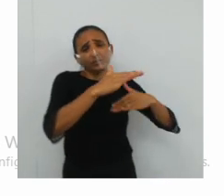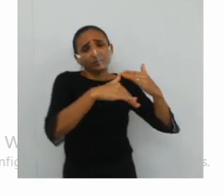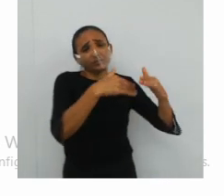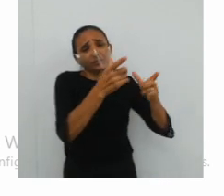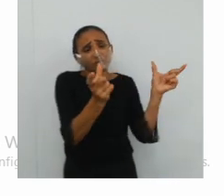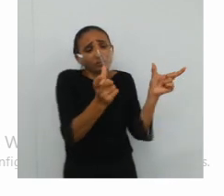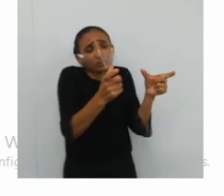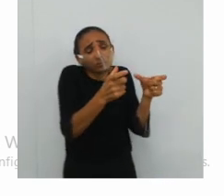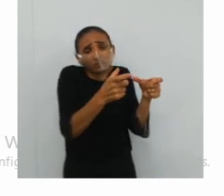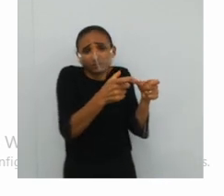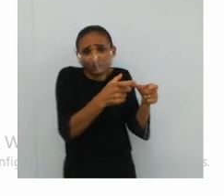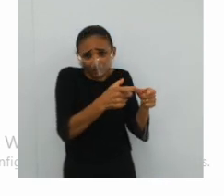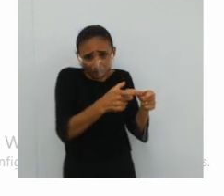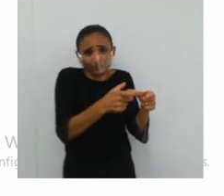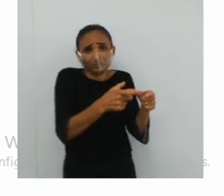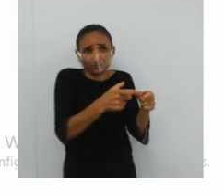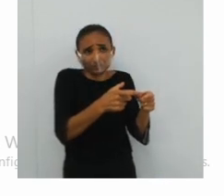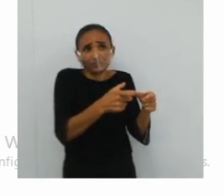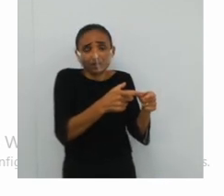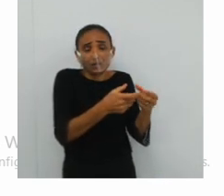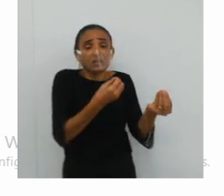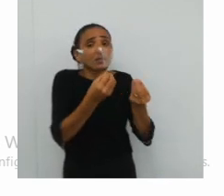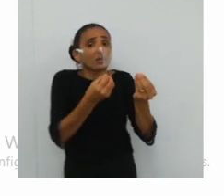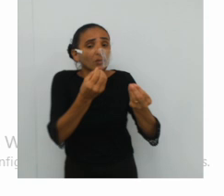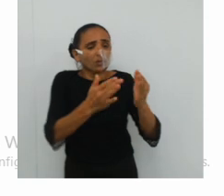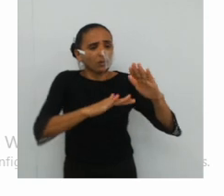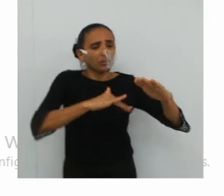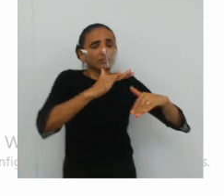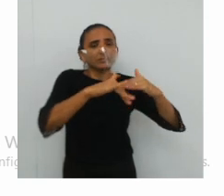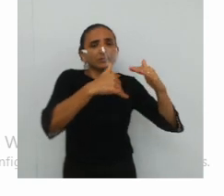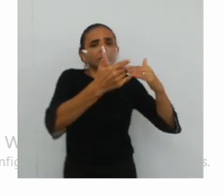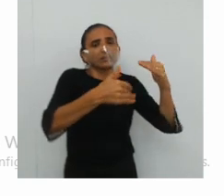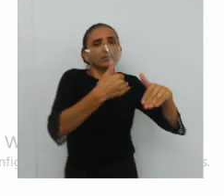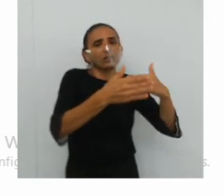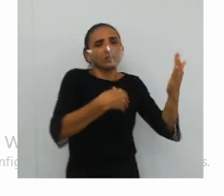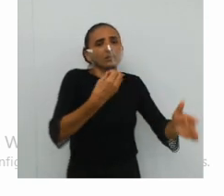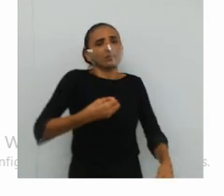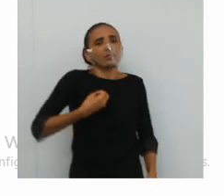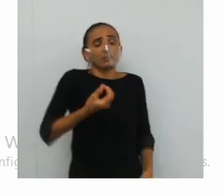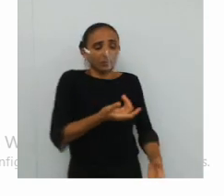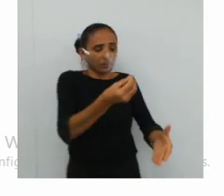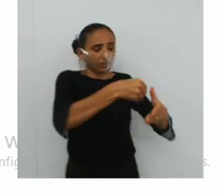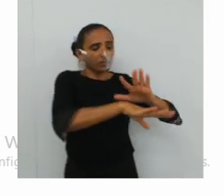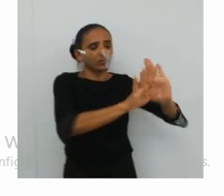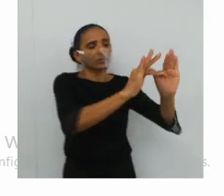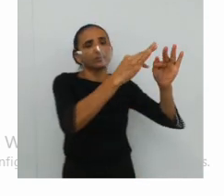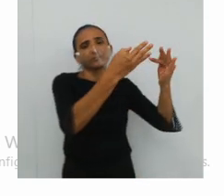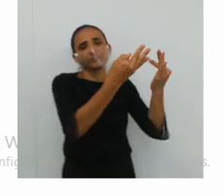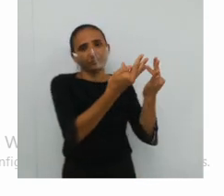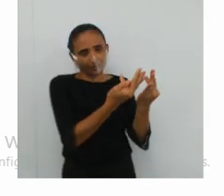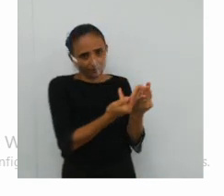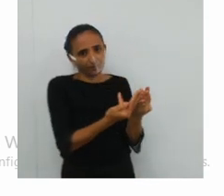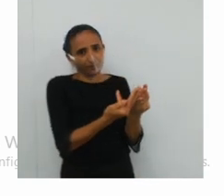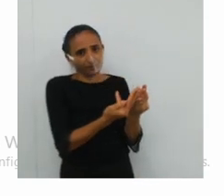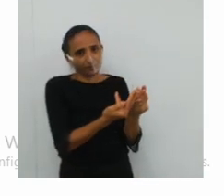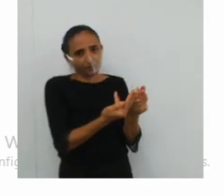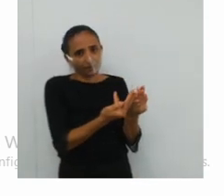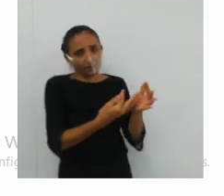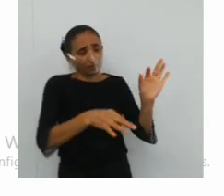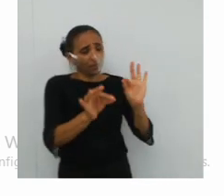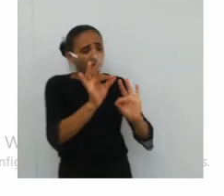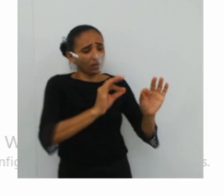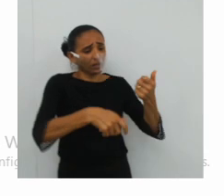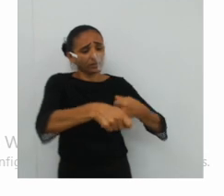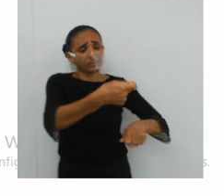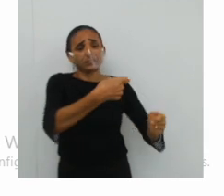produtividade é muito baixa. Tá? E a subsistência aí está dentro da agricultura familiar. Tá?